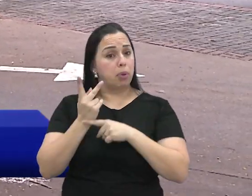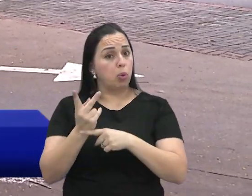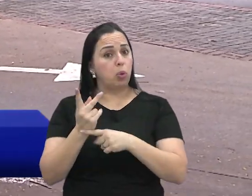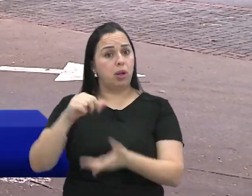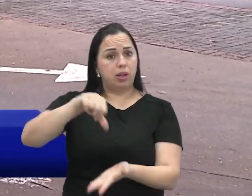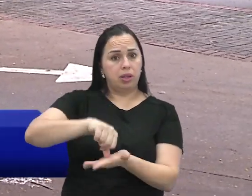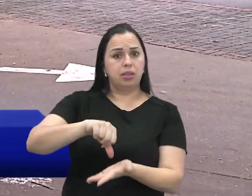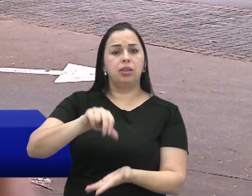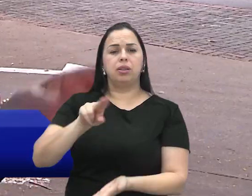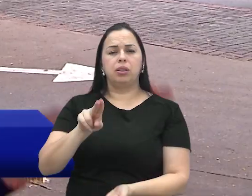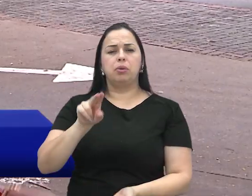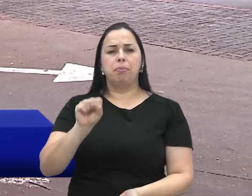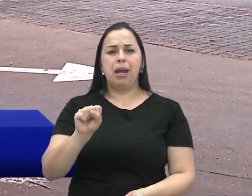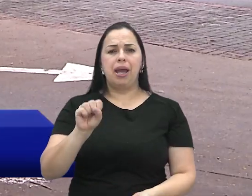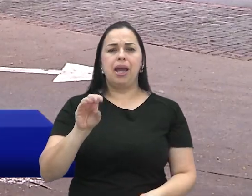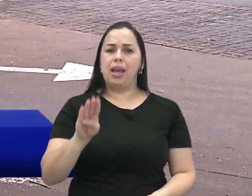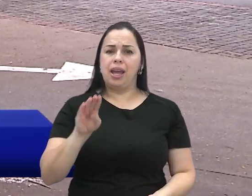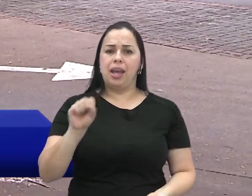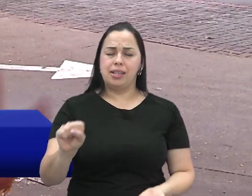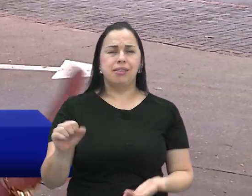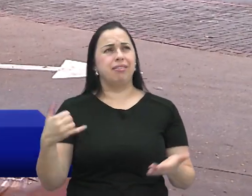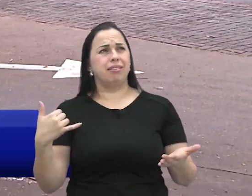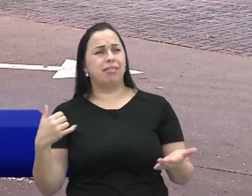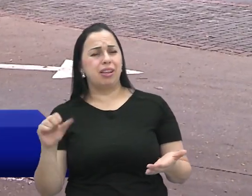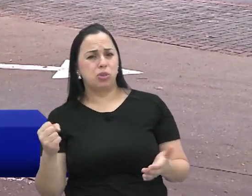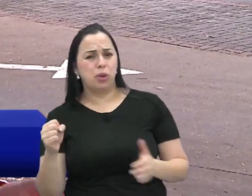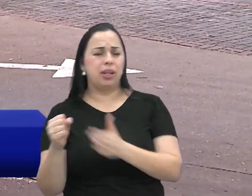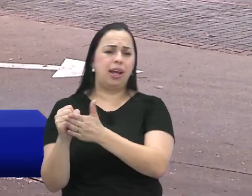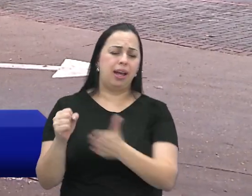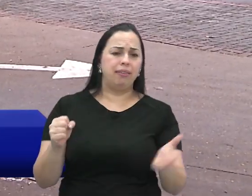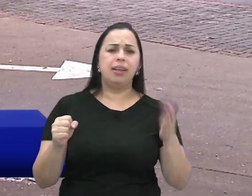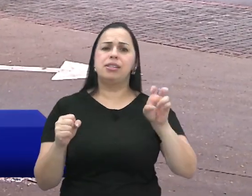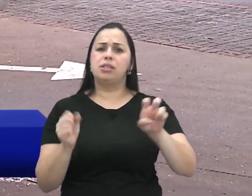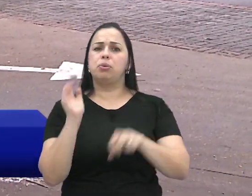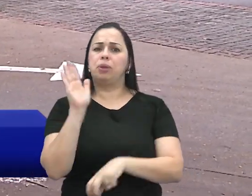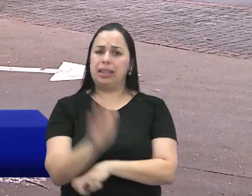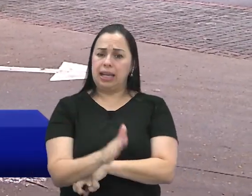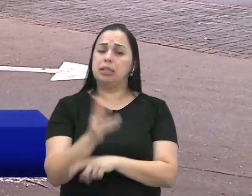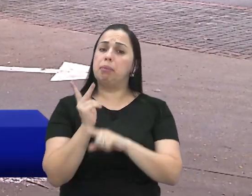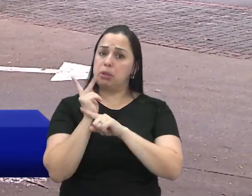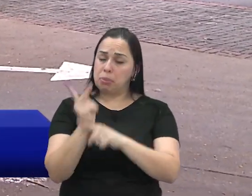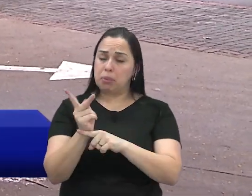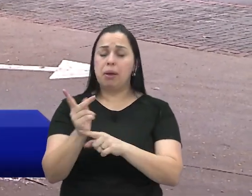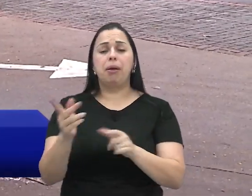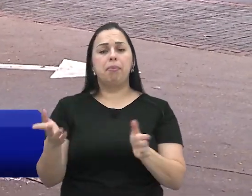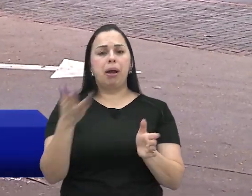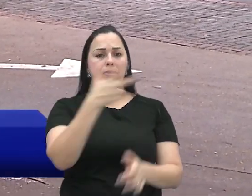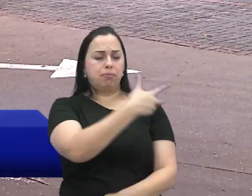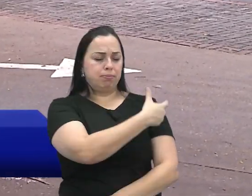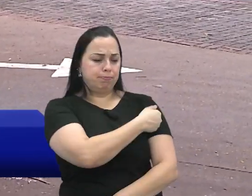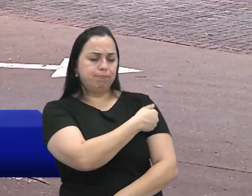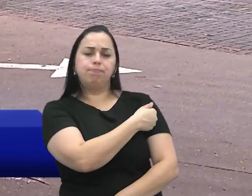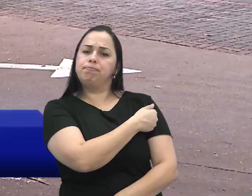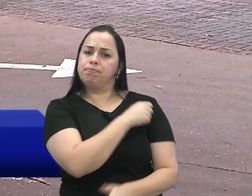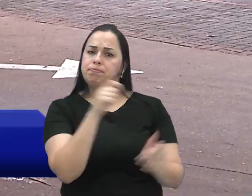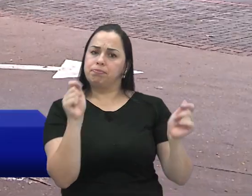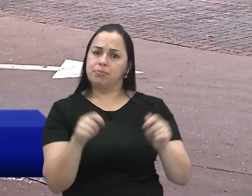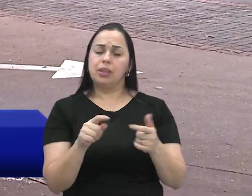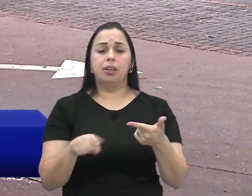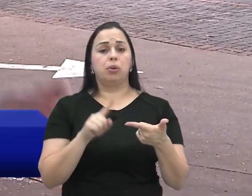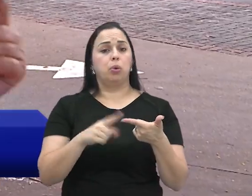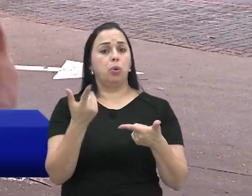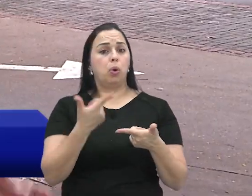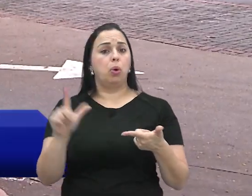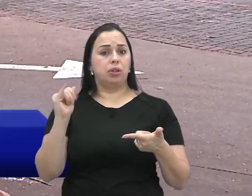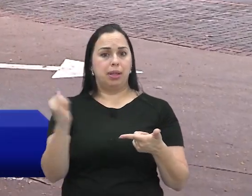Procura uma unidade de saúde das 8 às 17, das 8 às 18, procura uma unidade de saúde para atualizar essa caderneta de